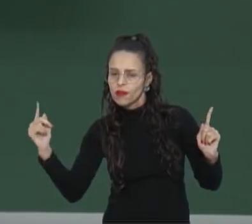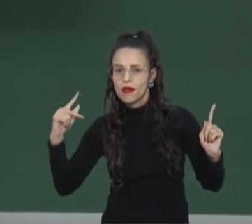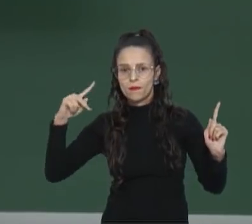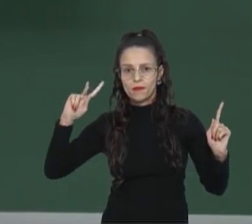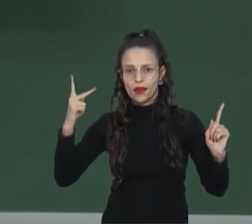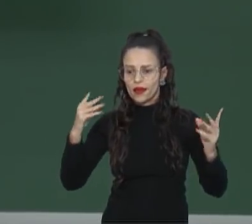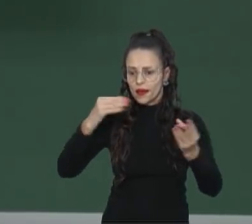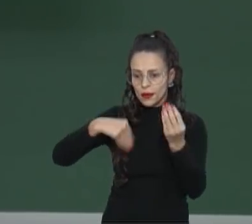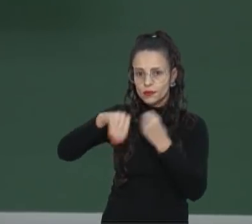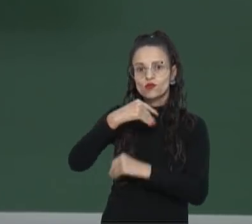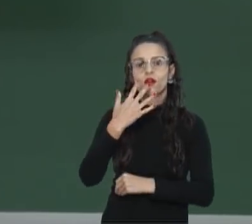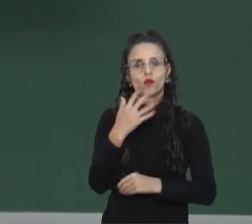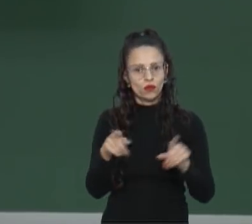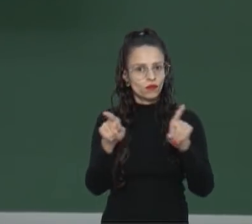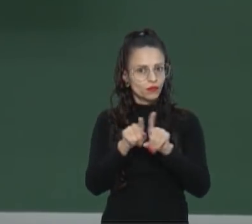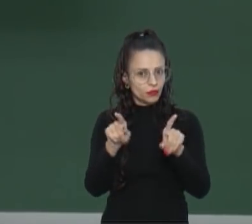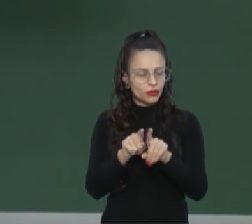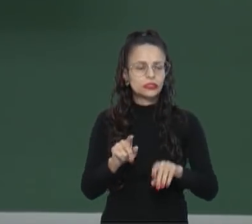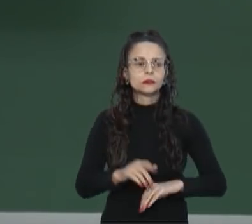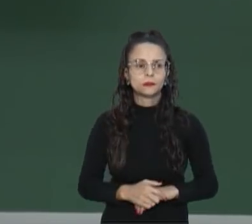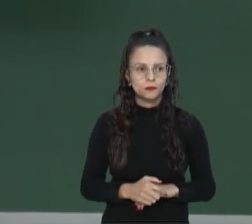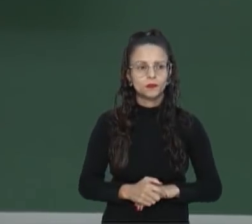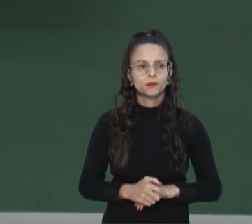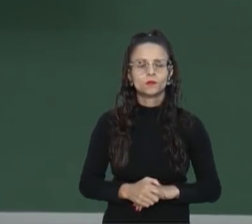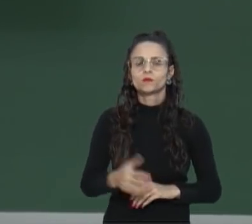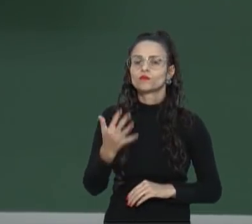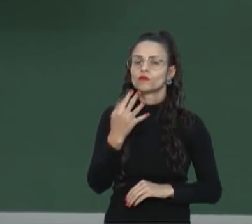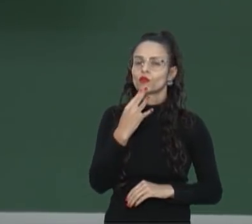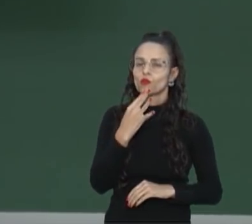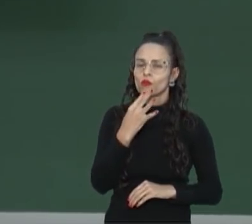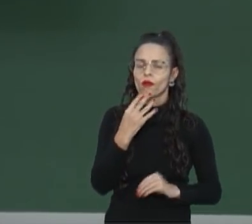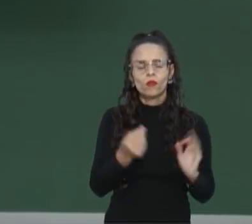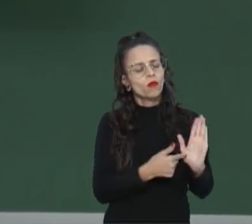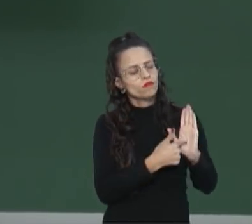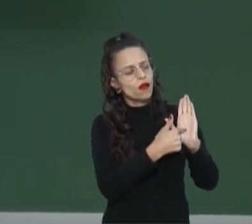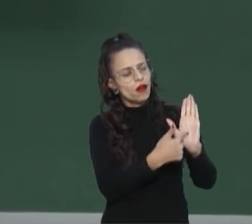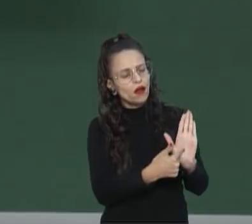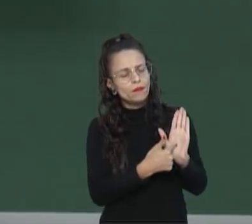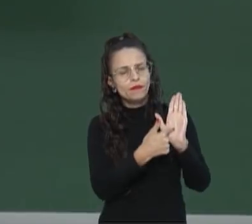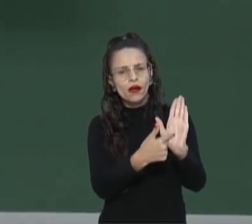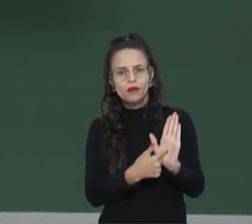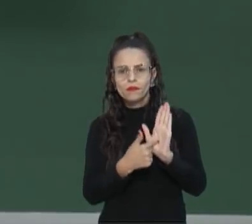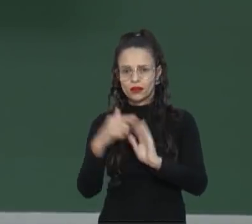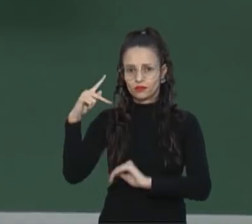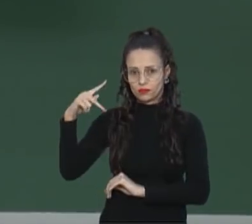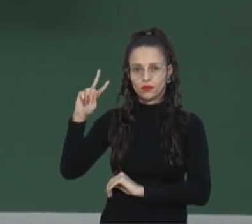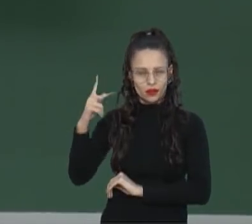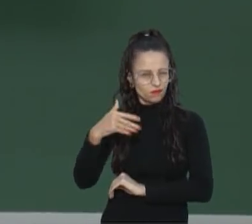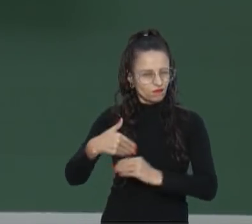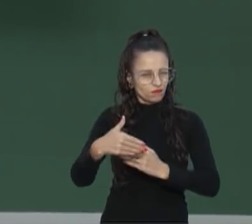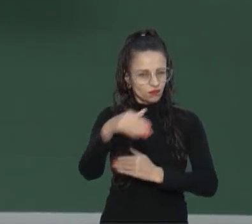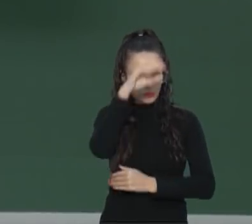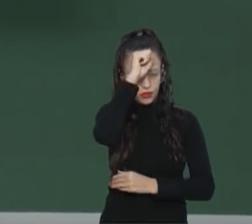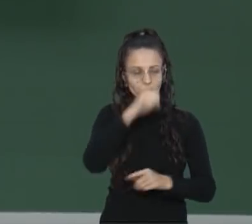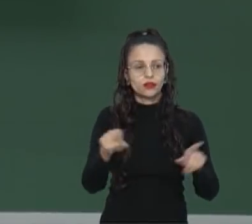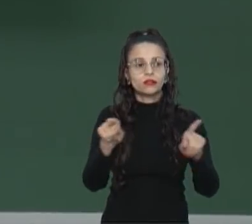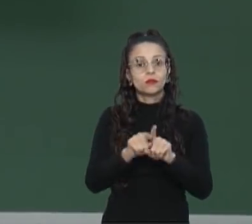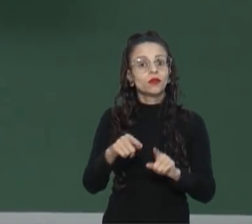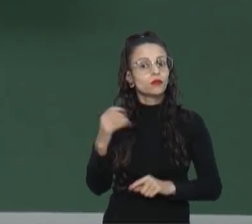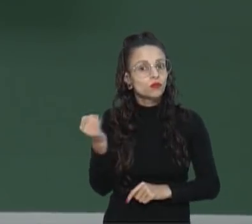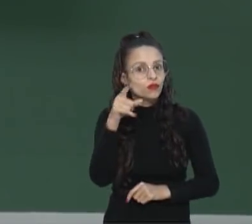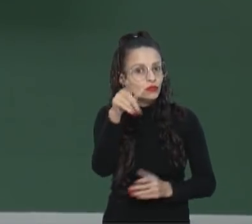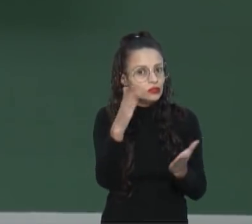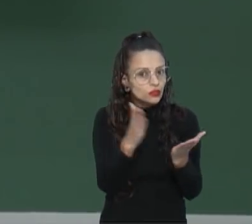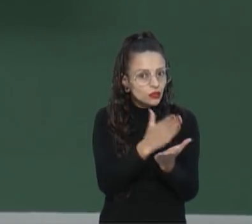envolve cores também. Conhecer os indicadores de pH, você vai saber o que é. E o mais importante, caderno,